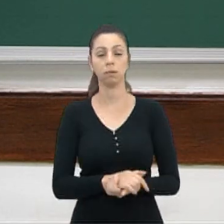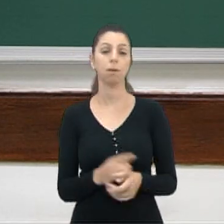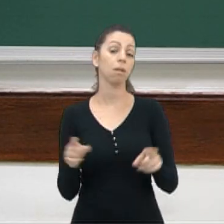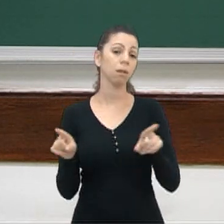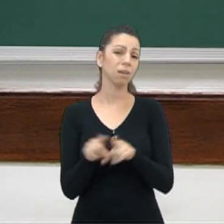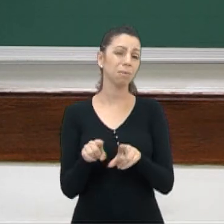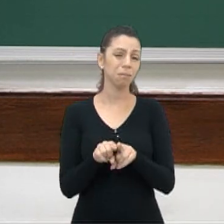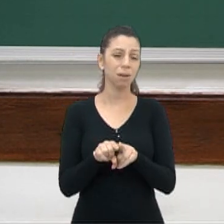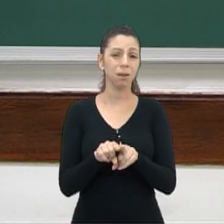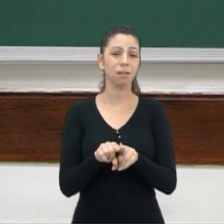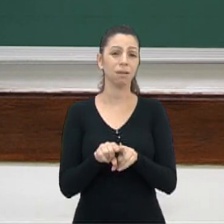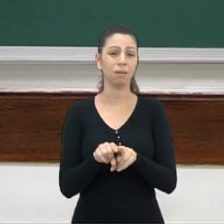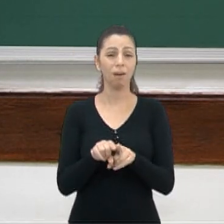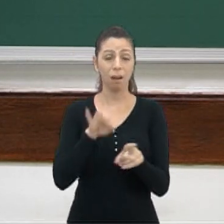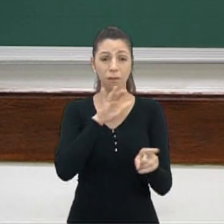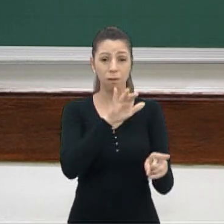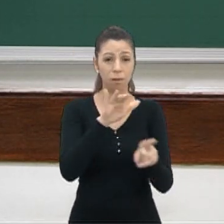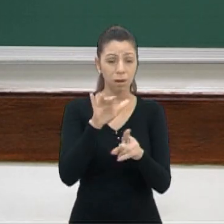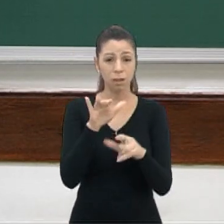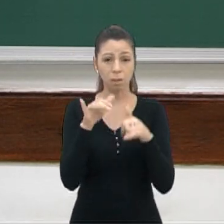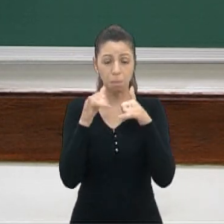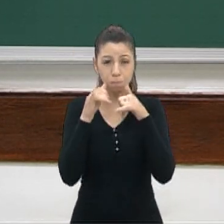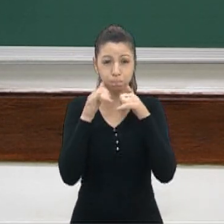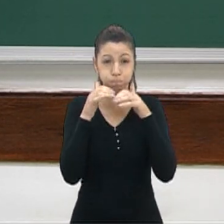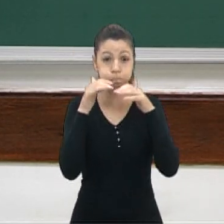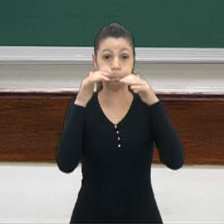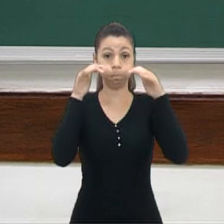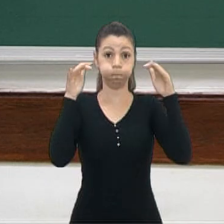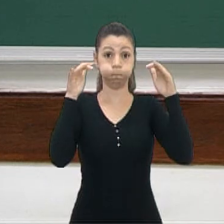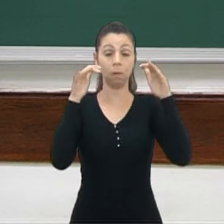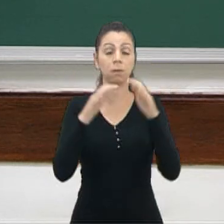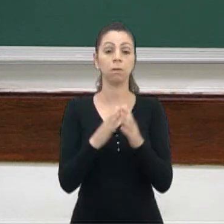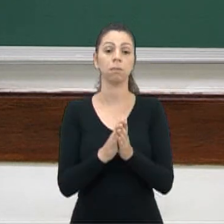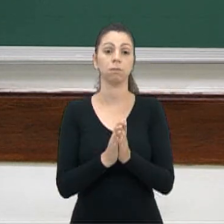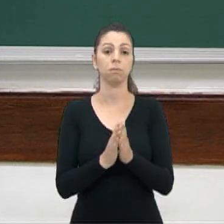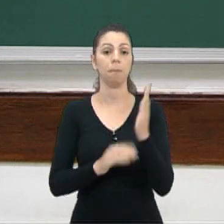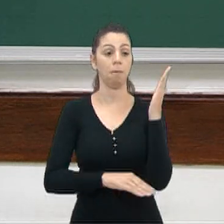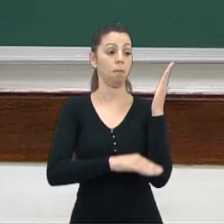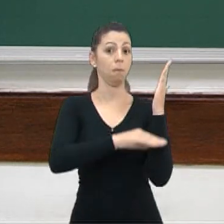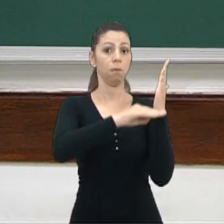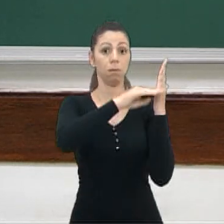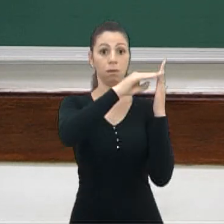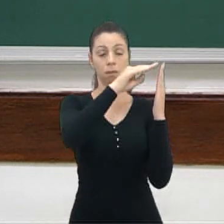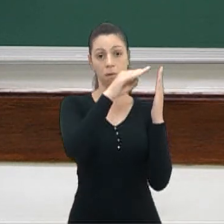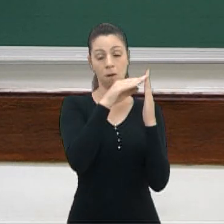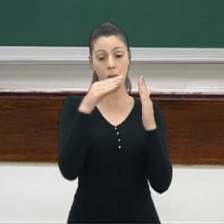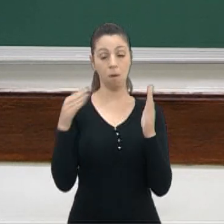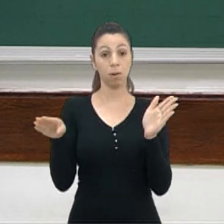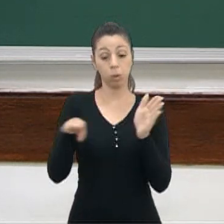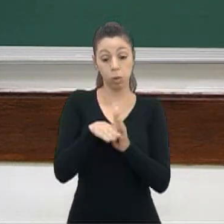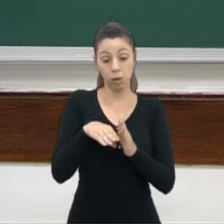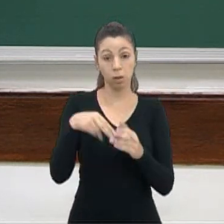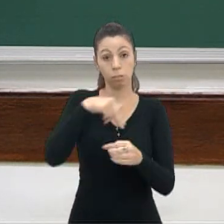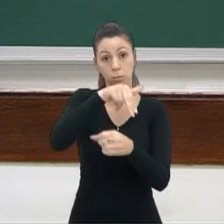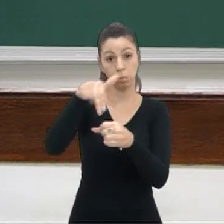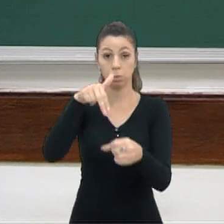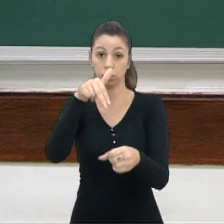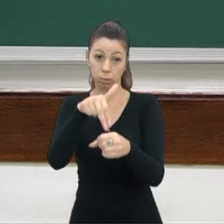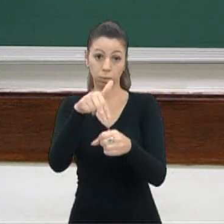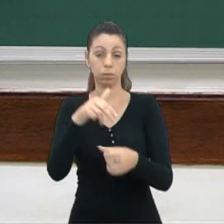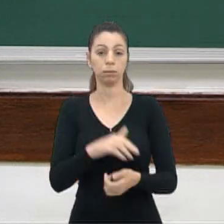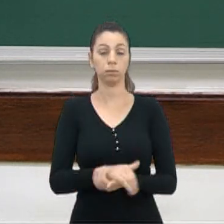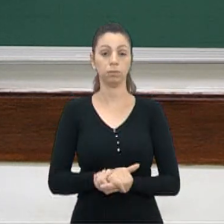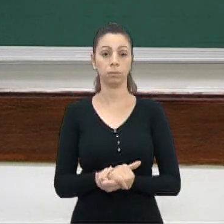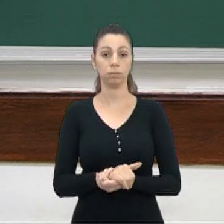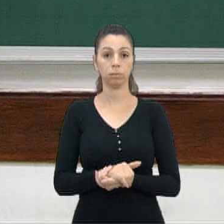da pressão, mas a alta temperatura impede e muito o nosso avanço ao centro do planeta. Vamos